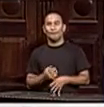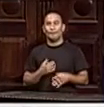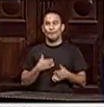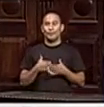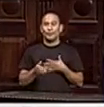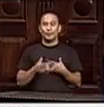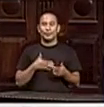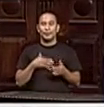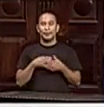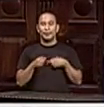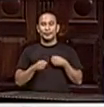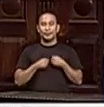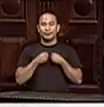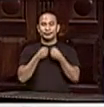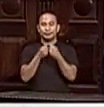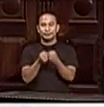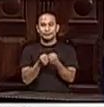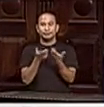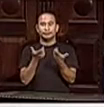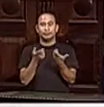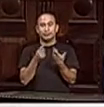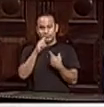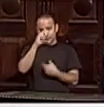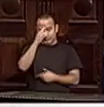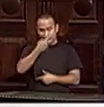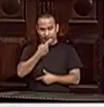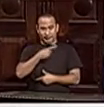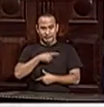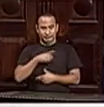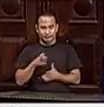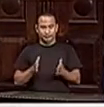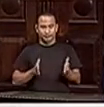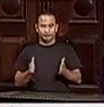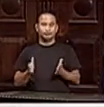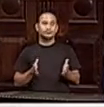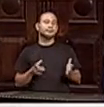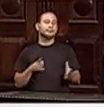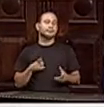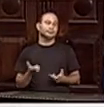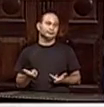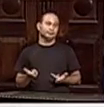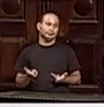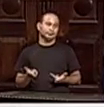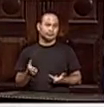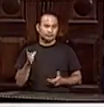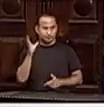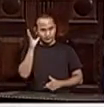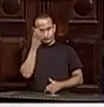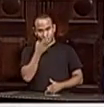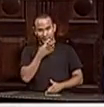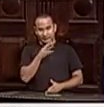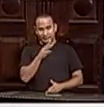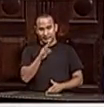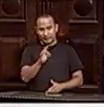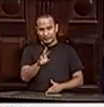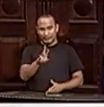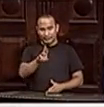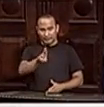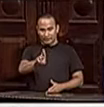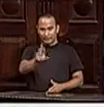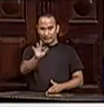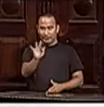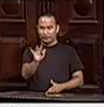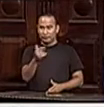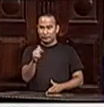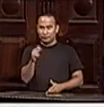qualquer possível suspensão que seus mandatos pudessem estar sendo submetidos. Decisão que o TRF não havia tomado